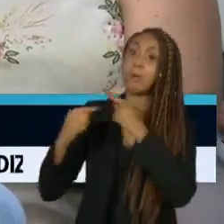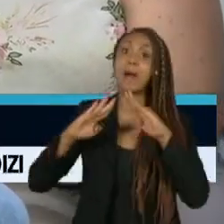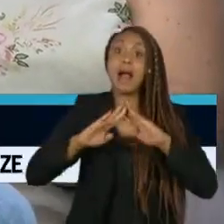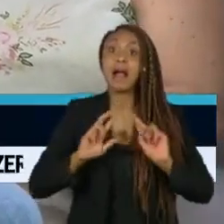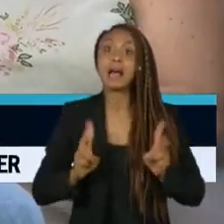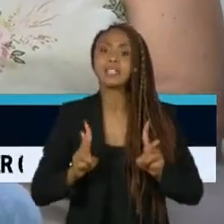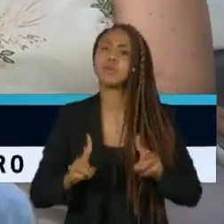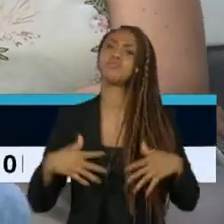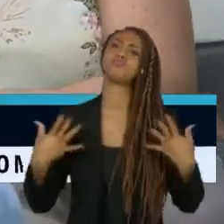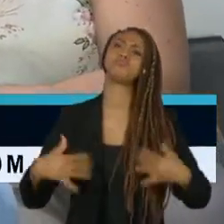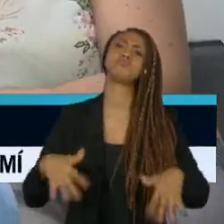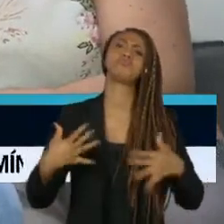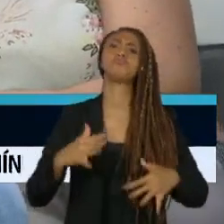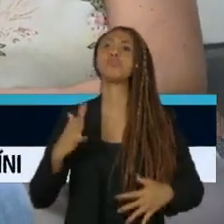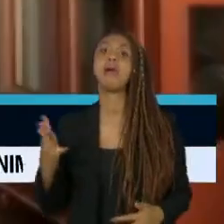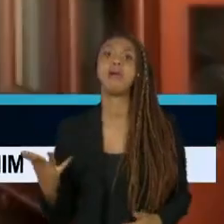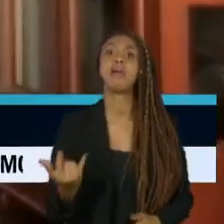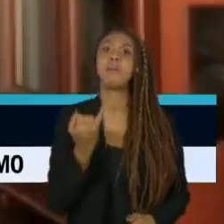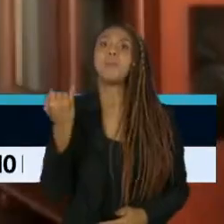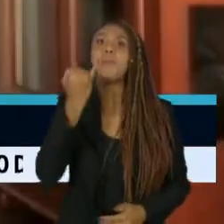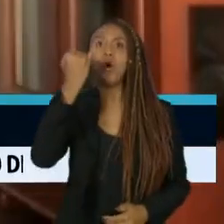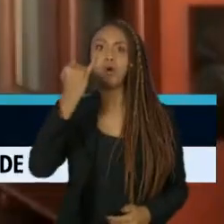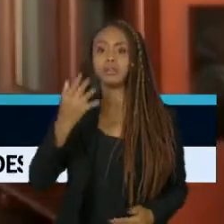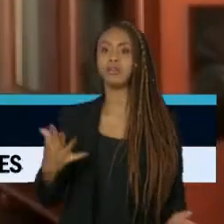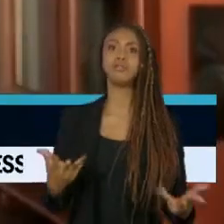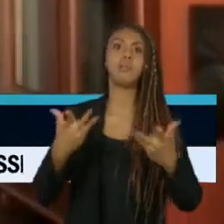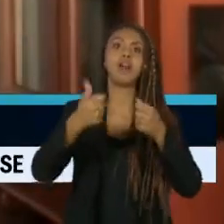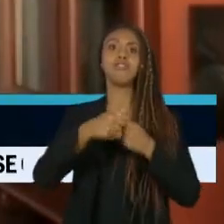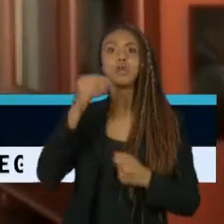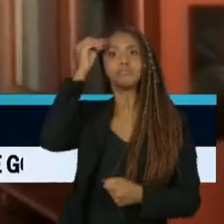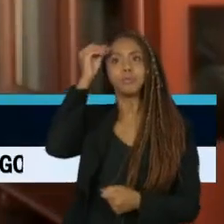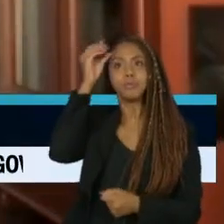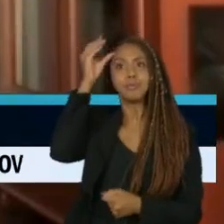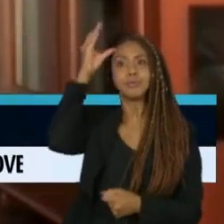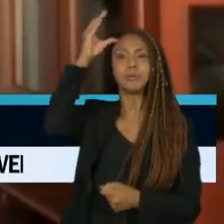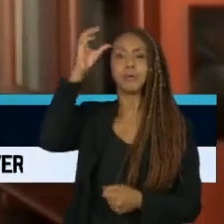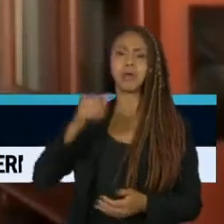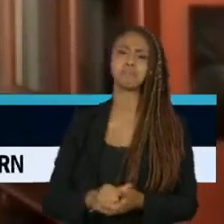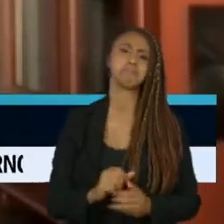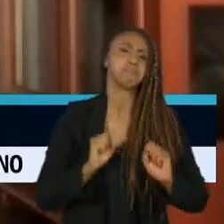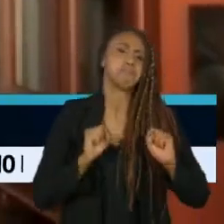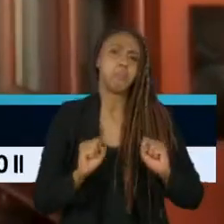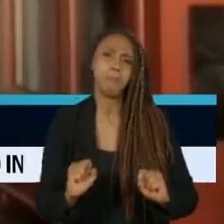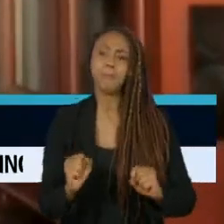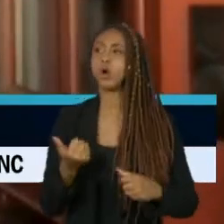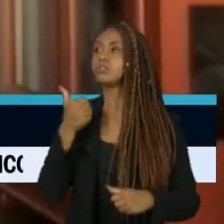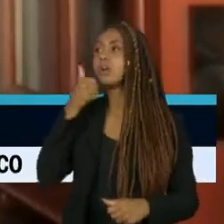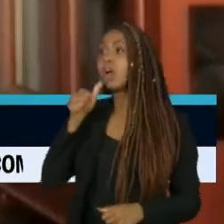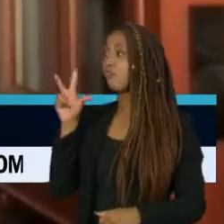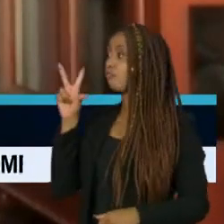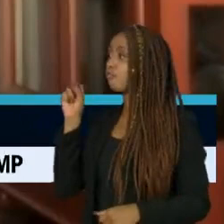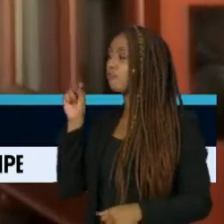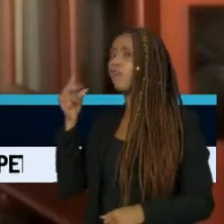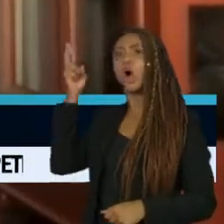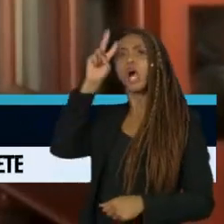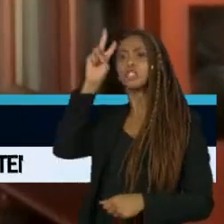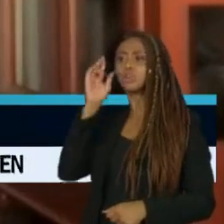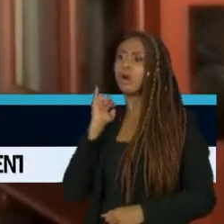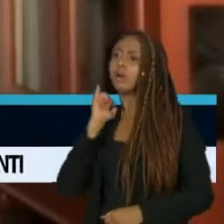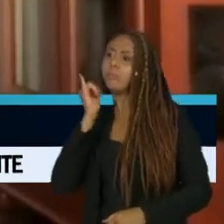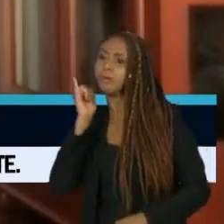uma riquíssima fonte de conhecimento. Seja sobre as histórias de família, né, que as avós contam para os seus netos, para os seus